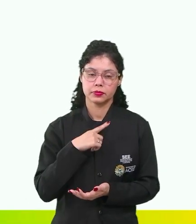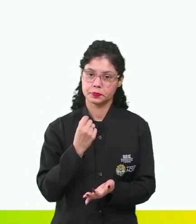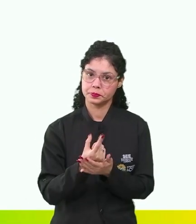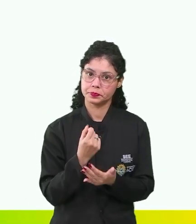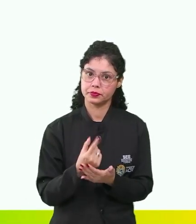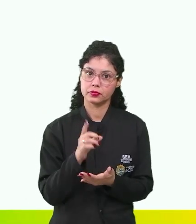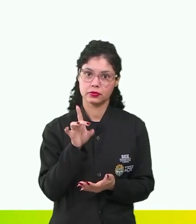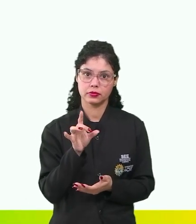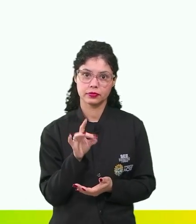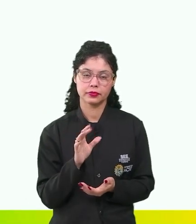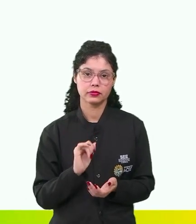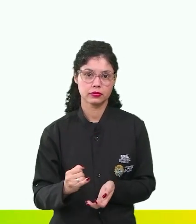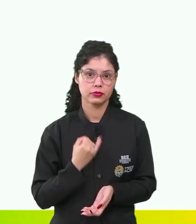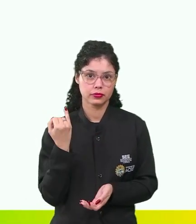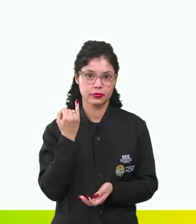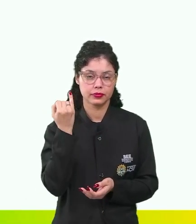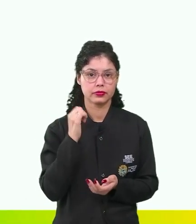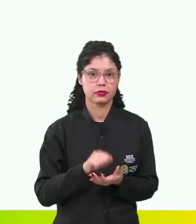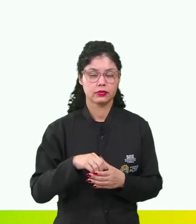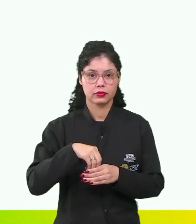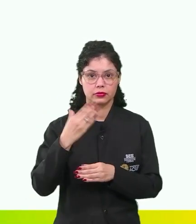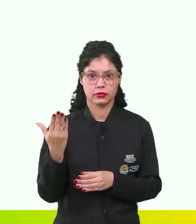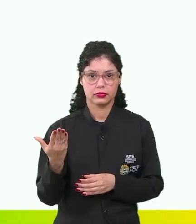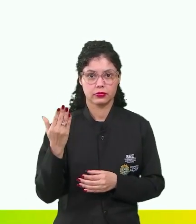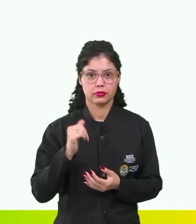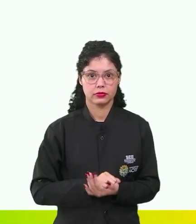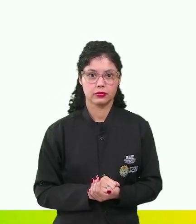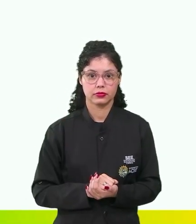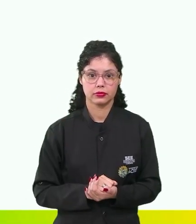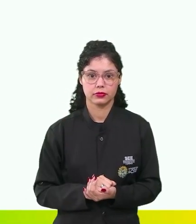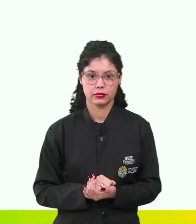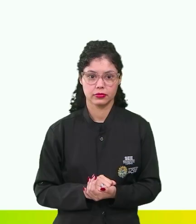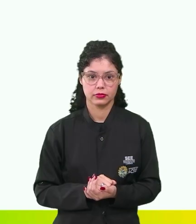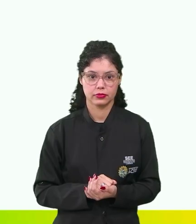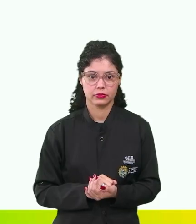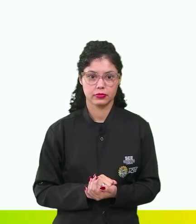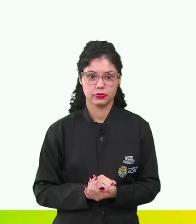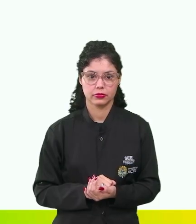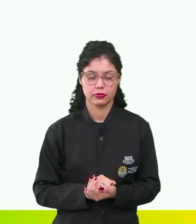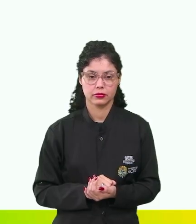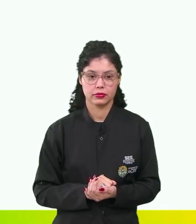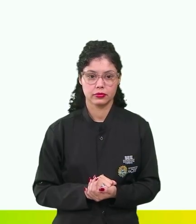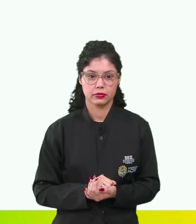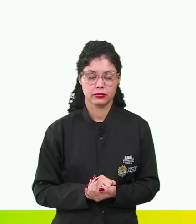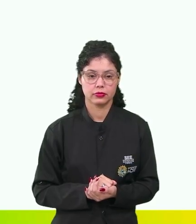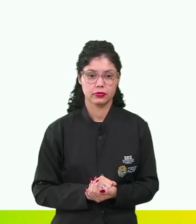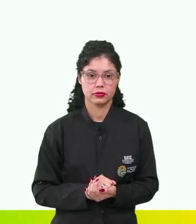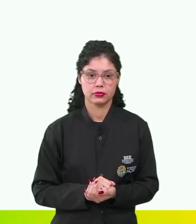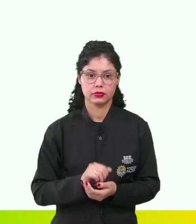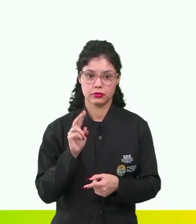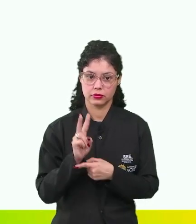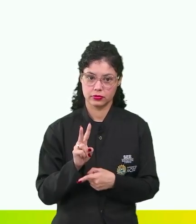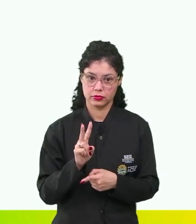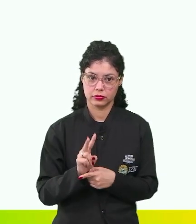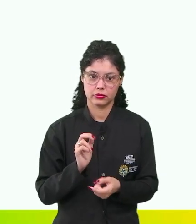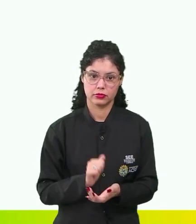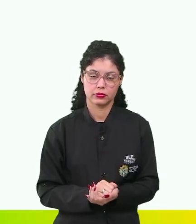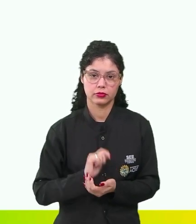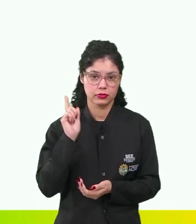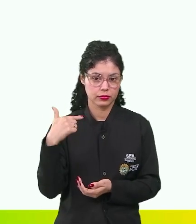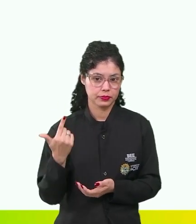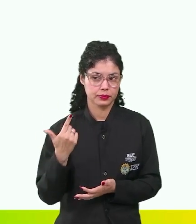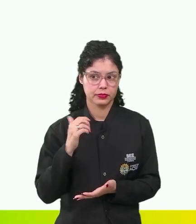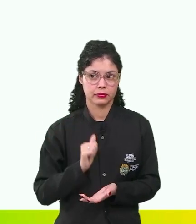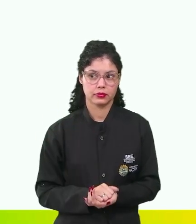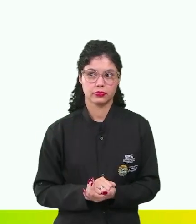comprar só o que é importado. Que graça, né? Então, seja solidário. Então, ajude os